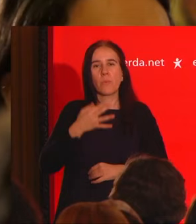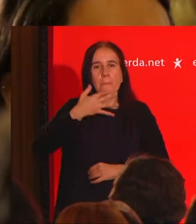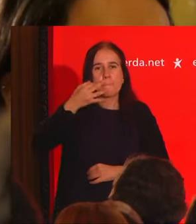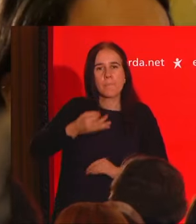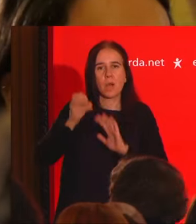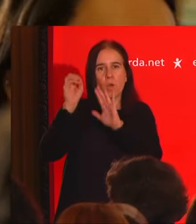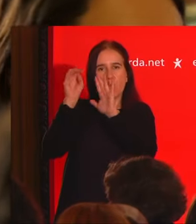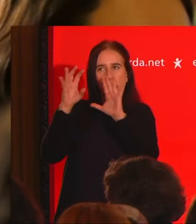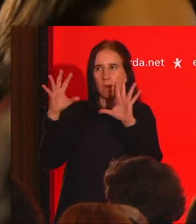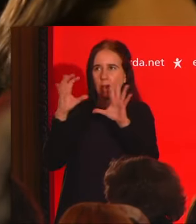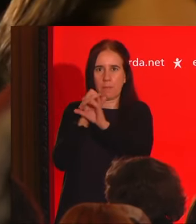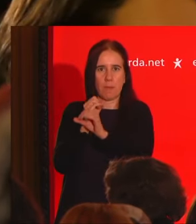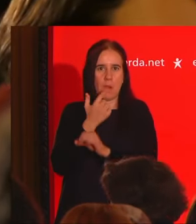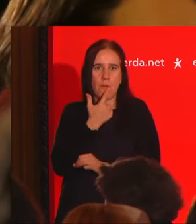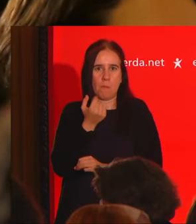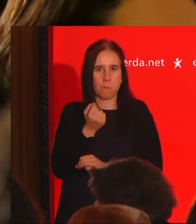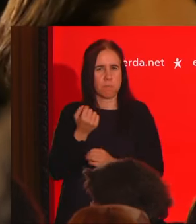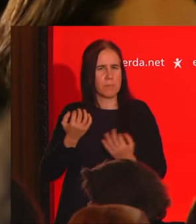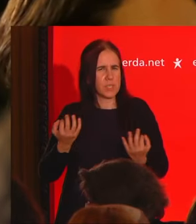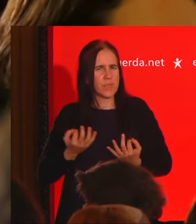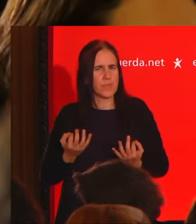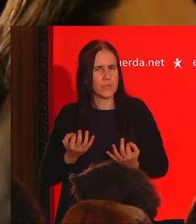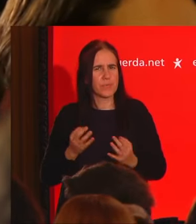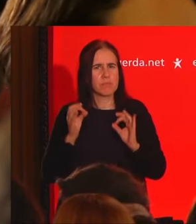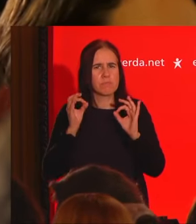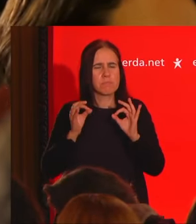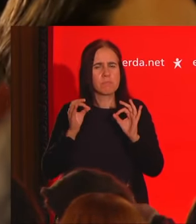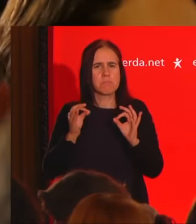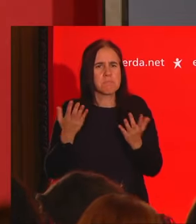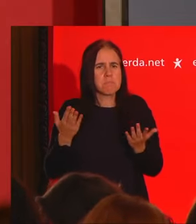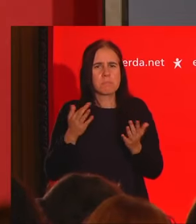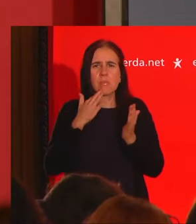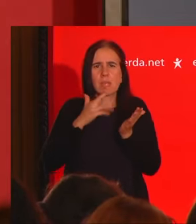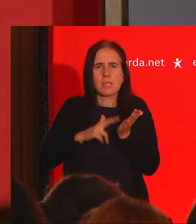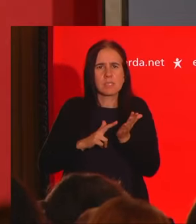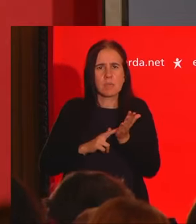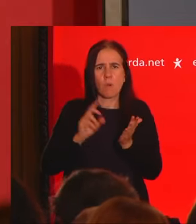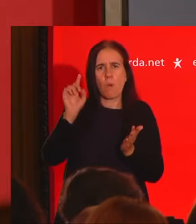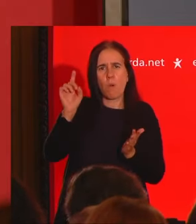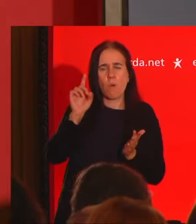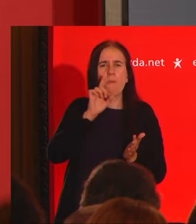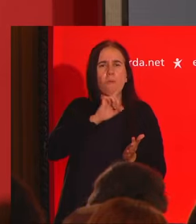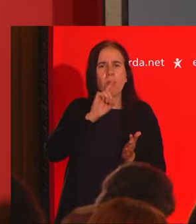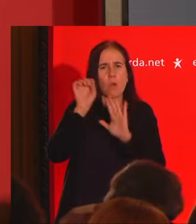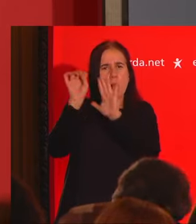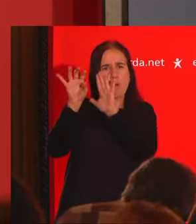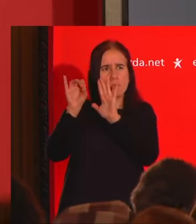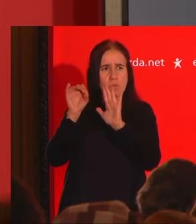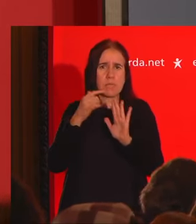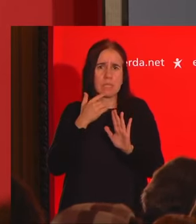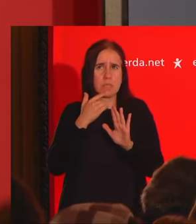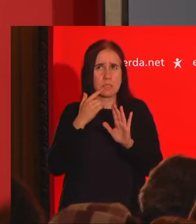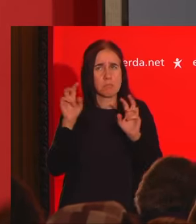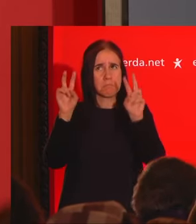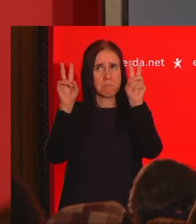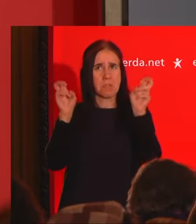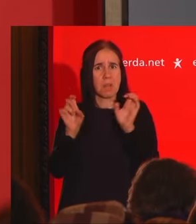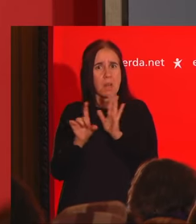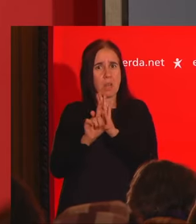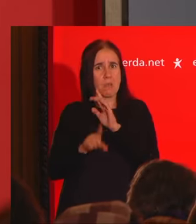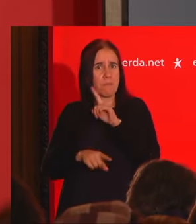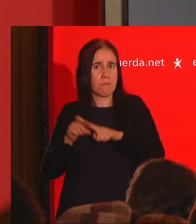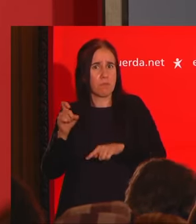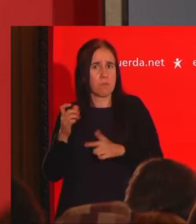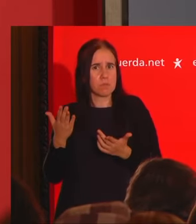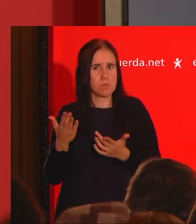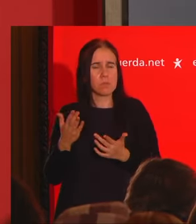os offshores, mas sendo certo que não há nenhuma razão para recorrer a um offshore que não seja fugir de alguma lei, a